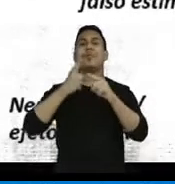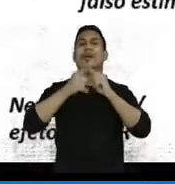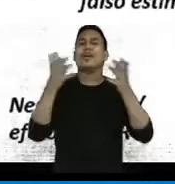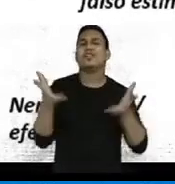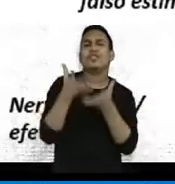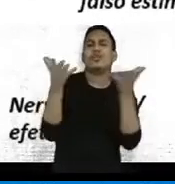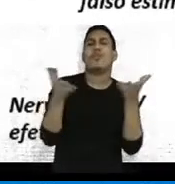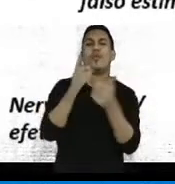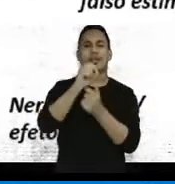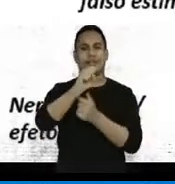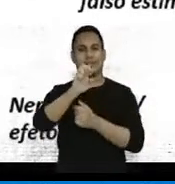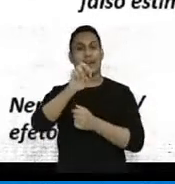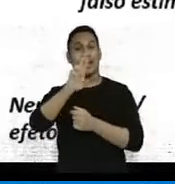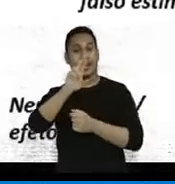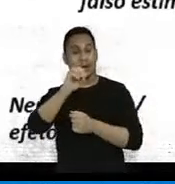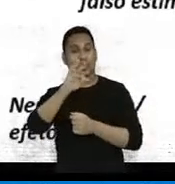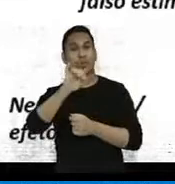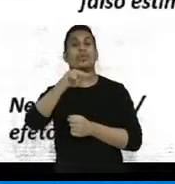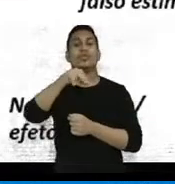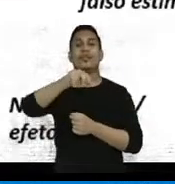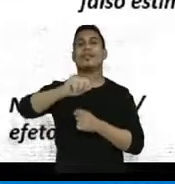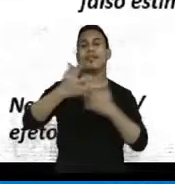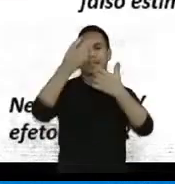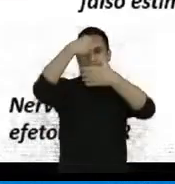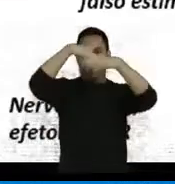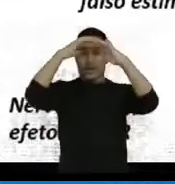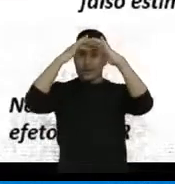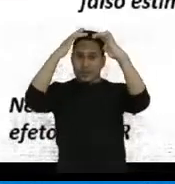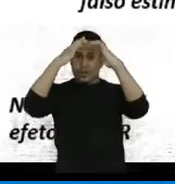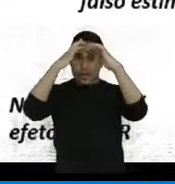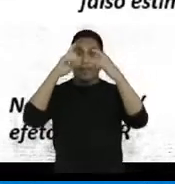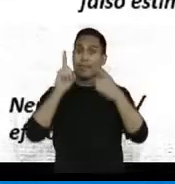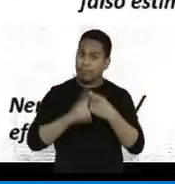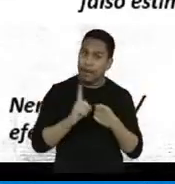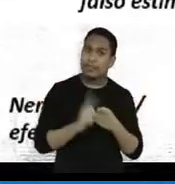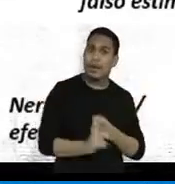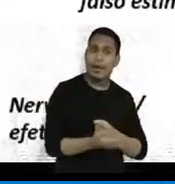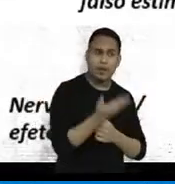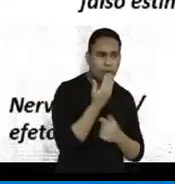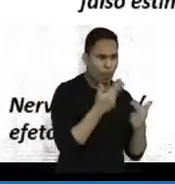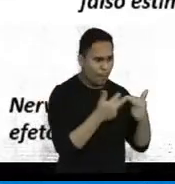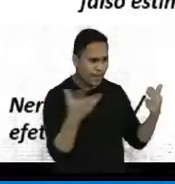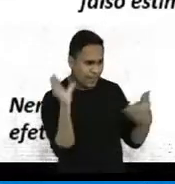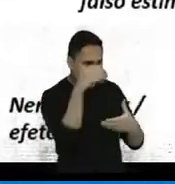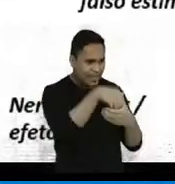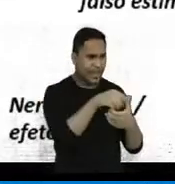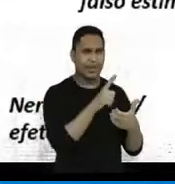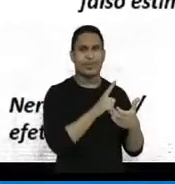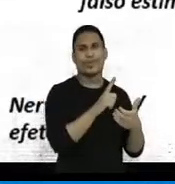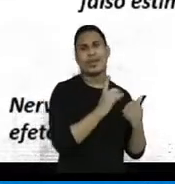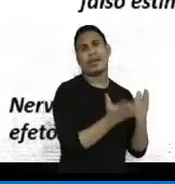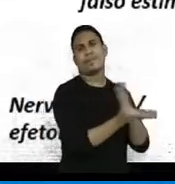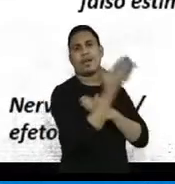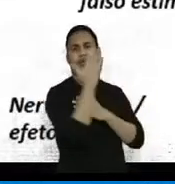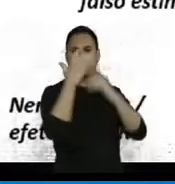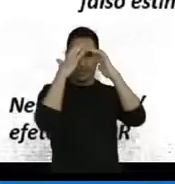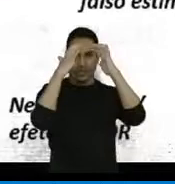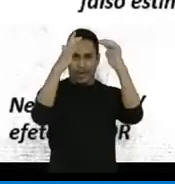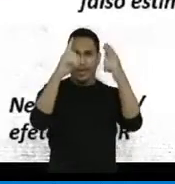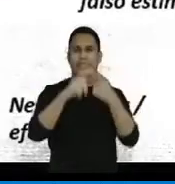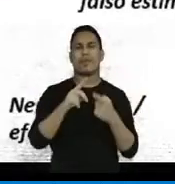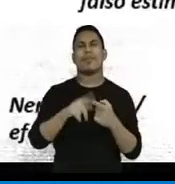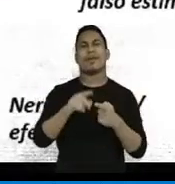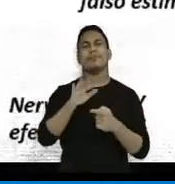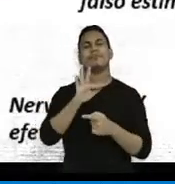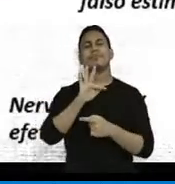com a alimentação. Nós podemos fazer isso com suplementos, com fitoterápicos também. Outra substância que precisa